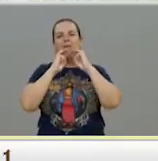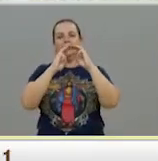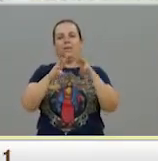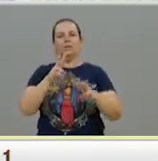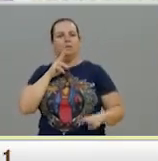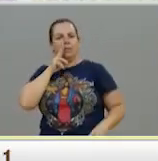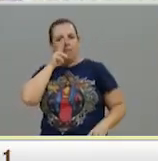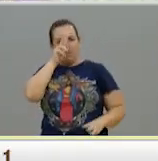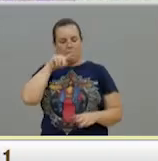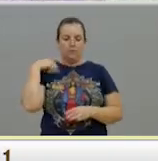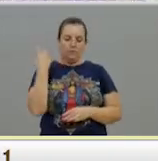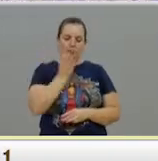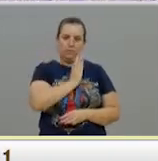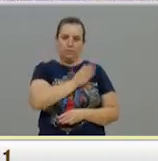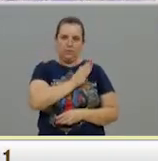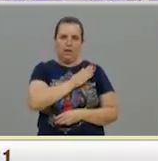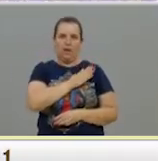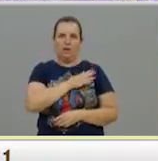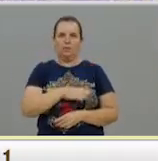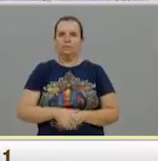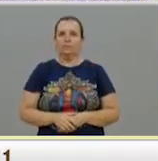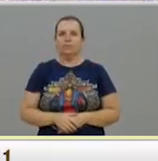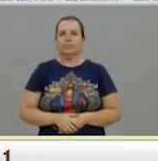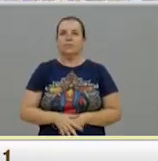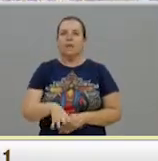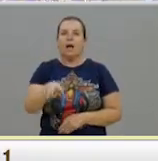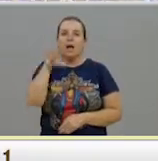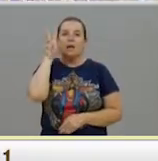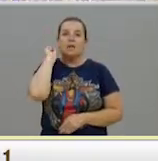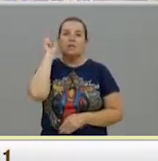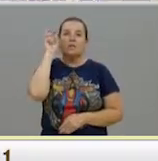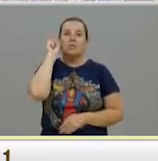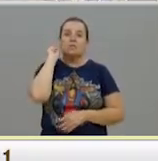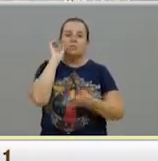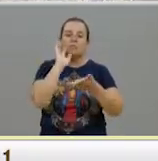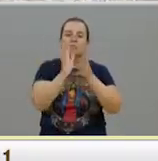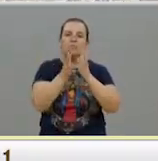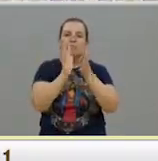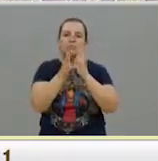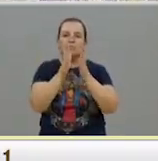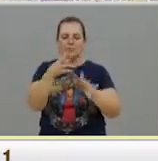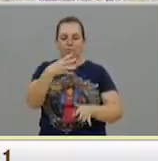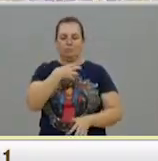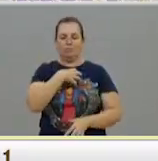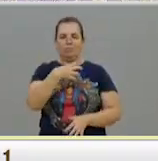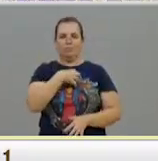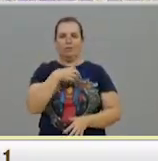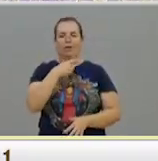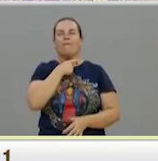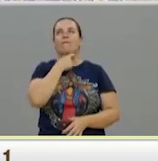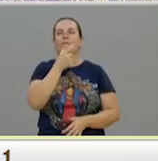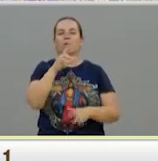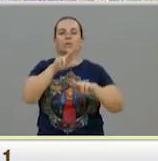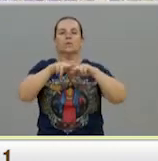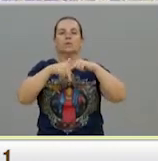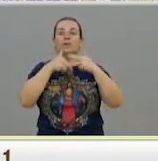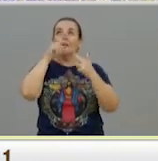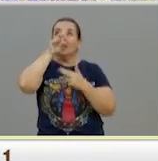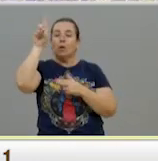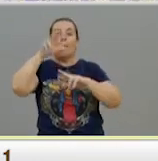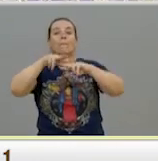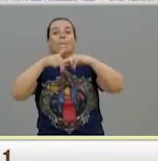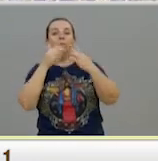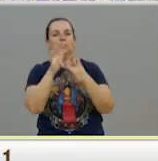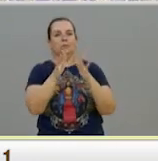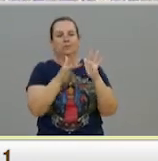nos nossos corações, escutai a voz de Deus por Jesus Cristo.